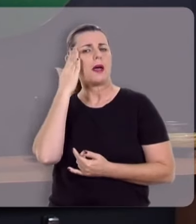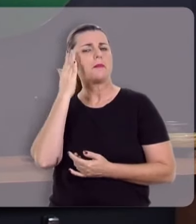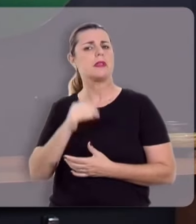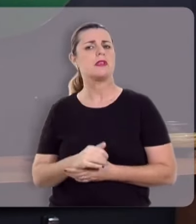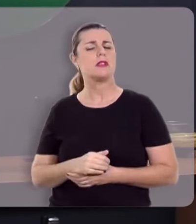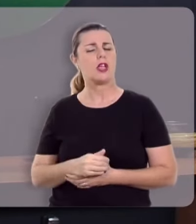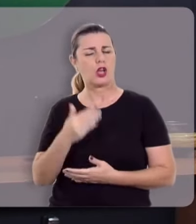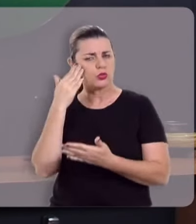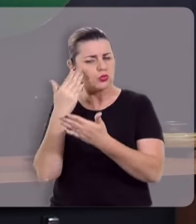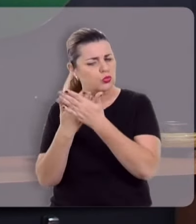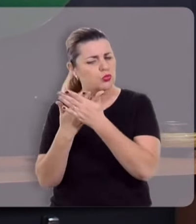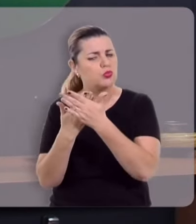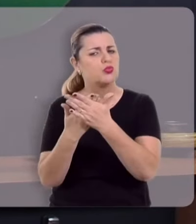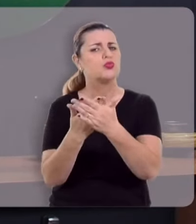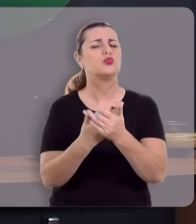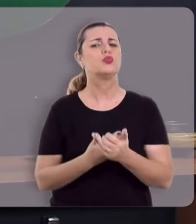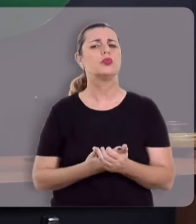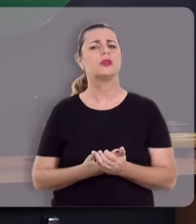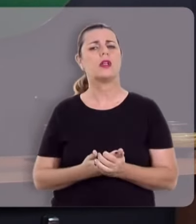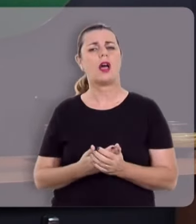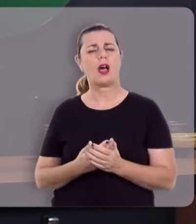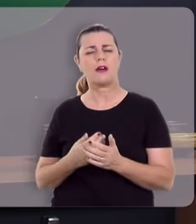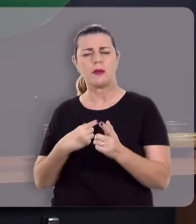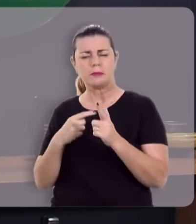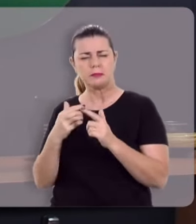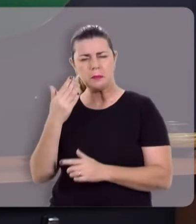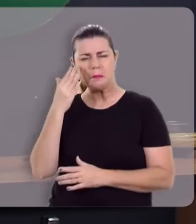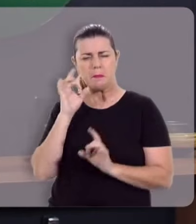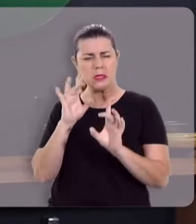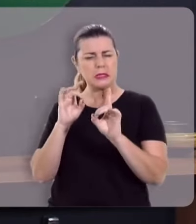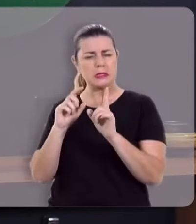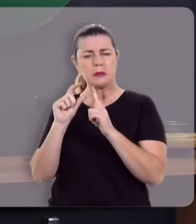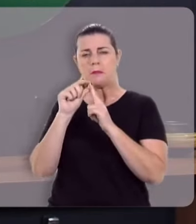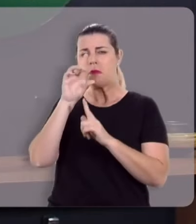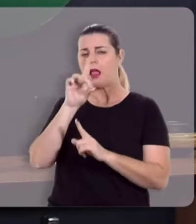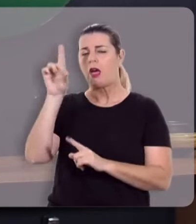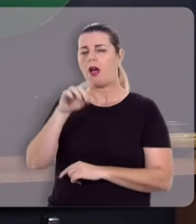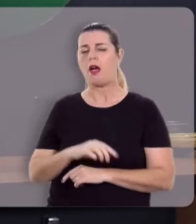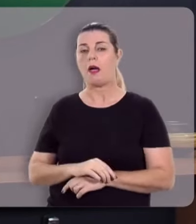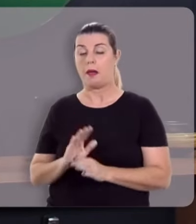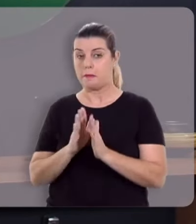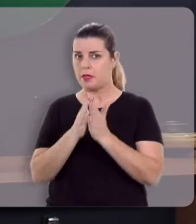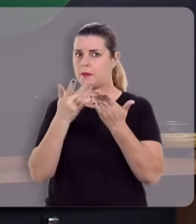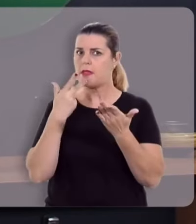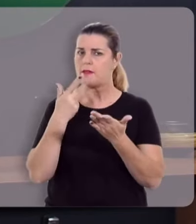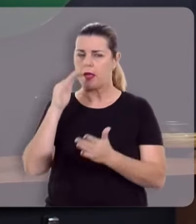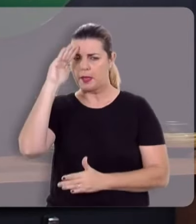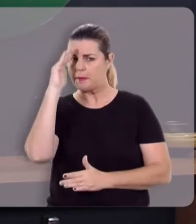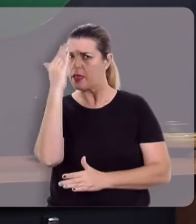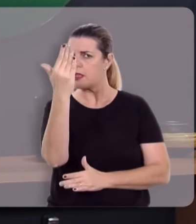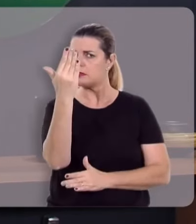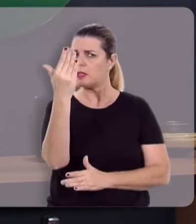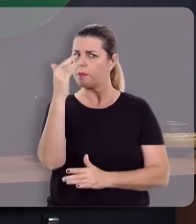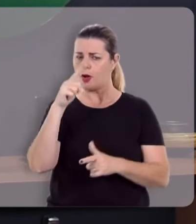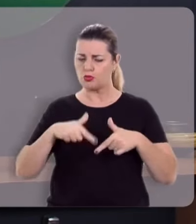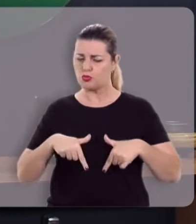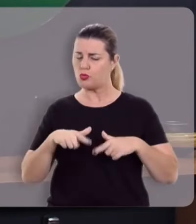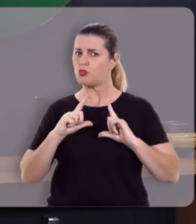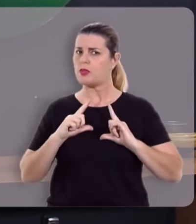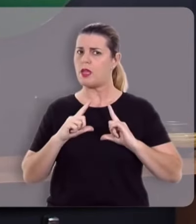estudioso, perito das escrituras. A Bíblia diz que ele era um dos principais dos judeus, isso